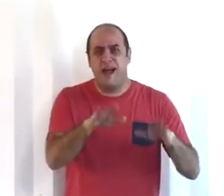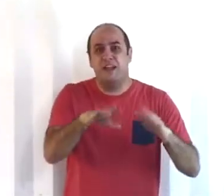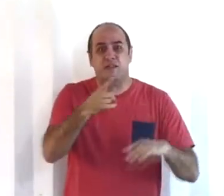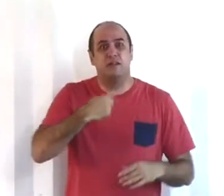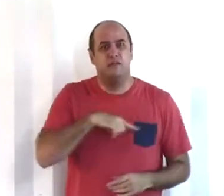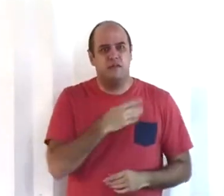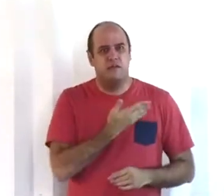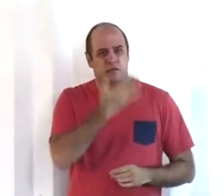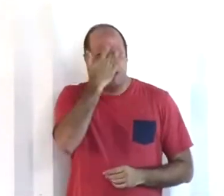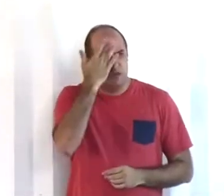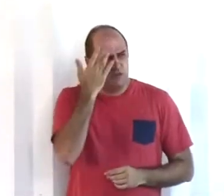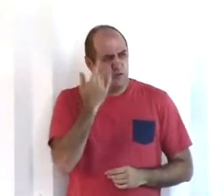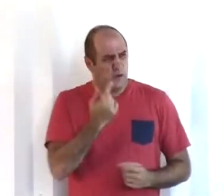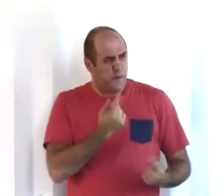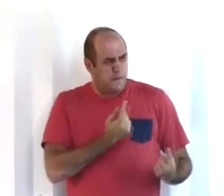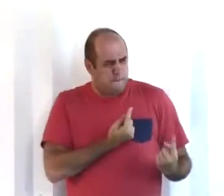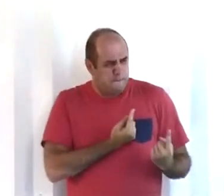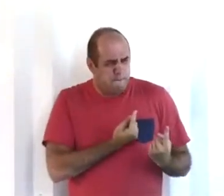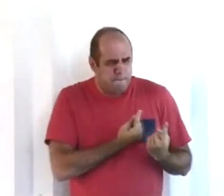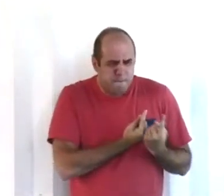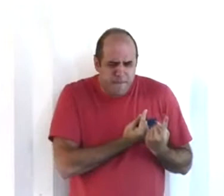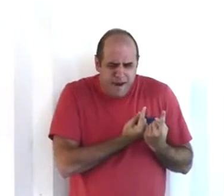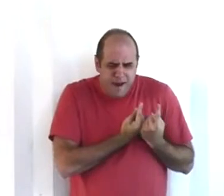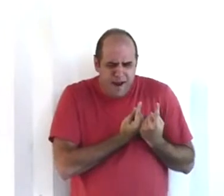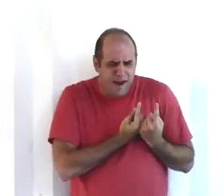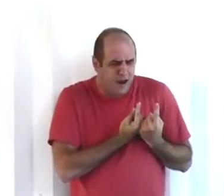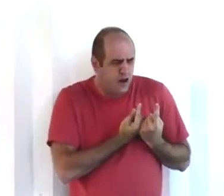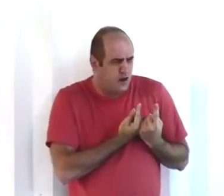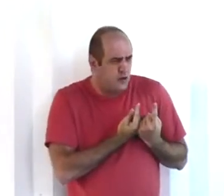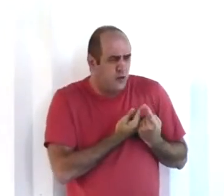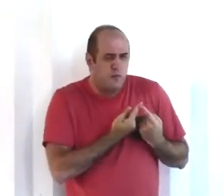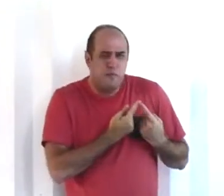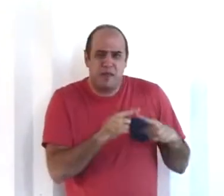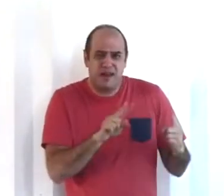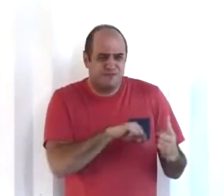nós, muito distantes de atingirem qualquer ideal,